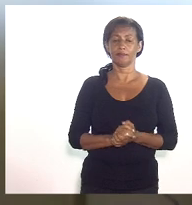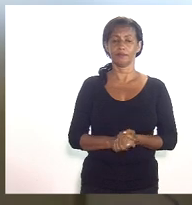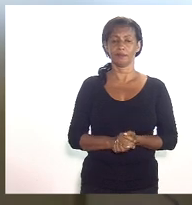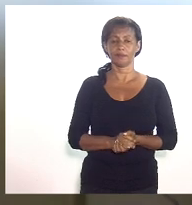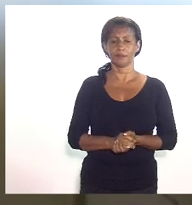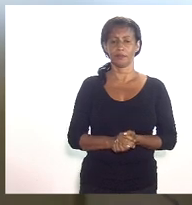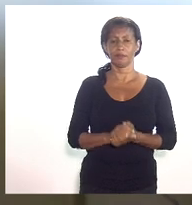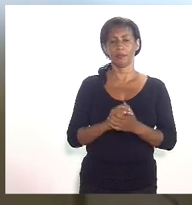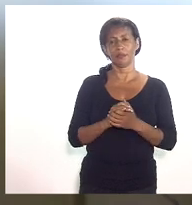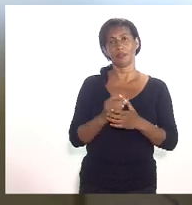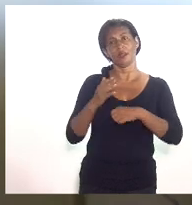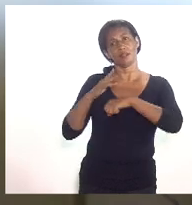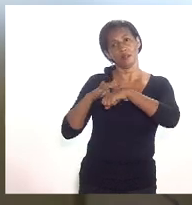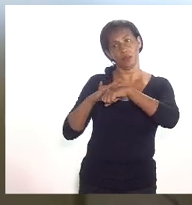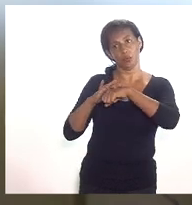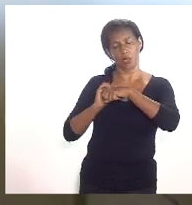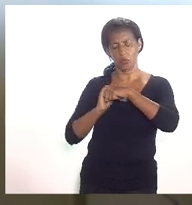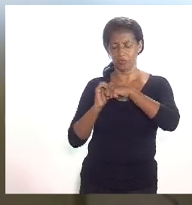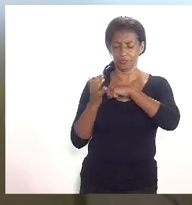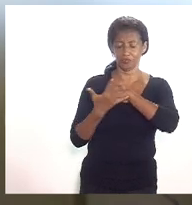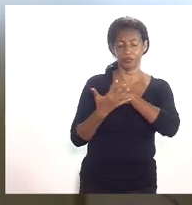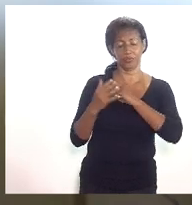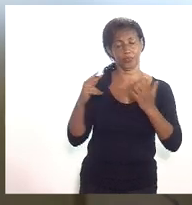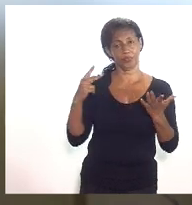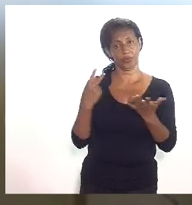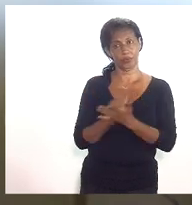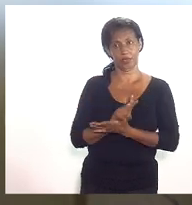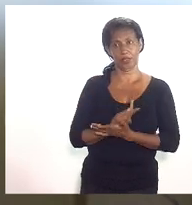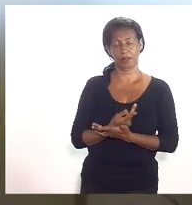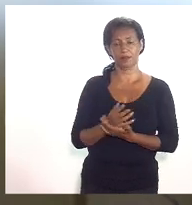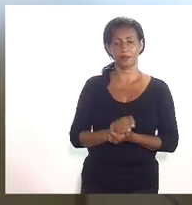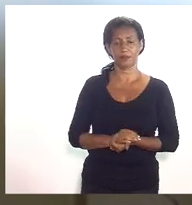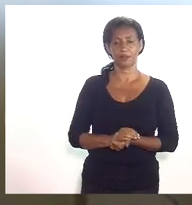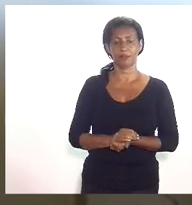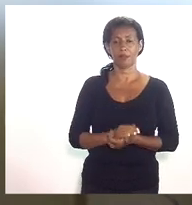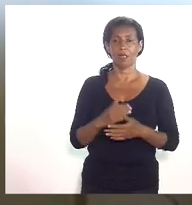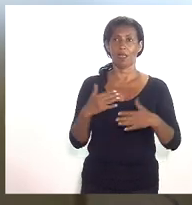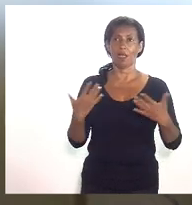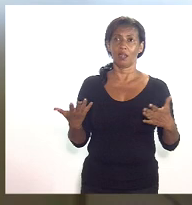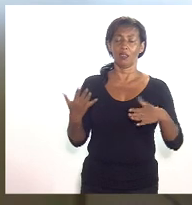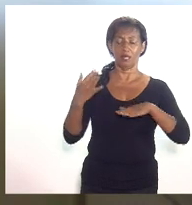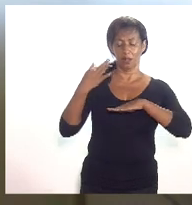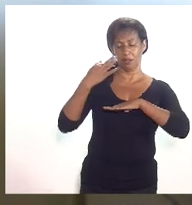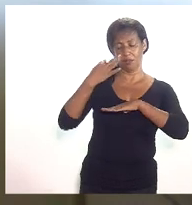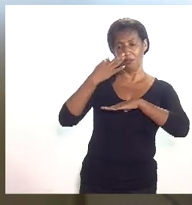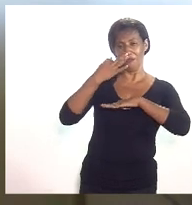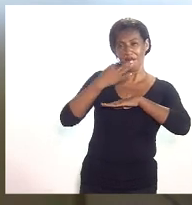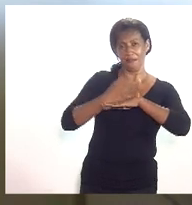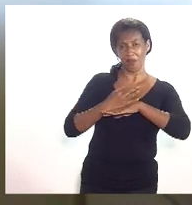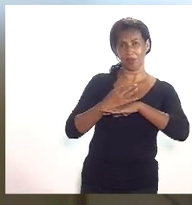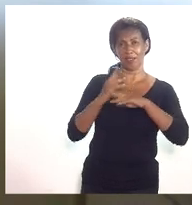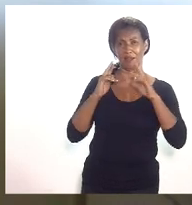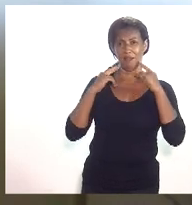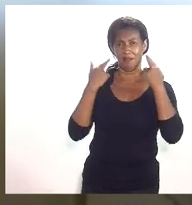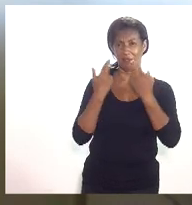está com Covid, como aconteceu muito. Aí ele tem que faltar uma série de